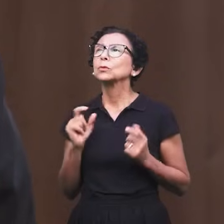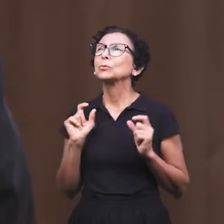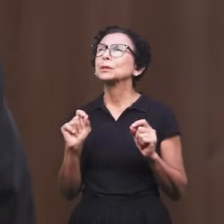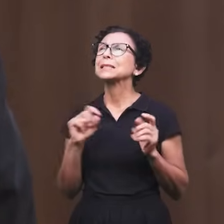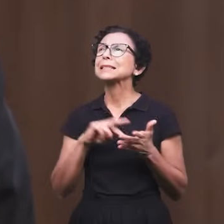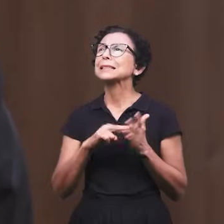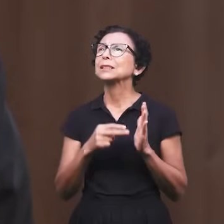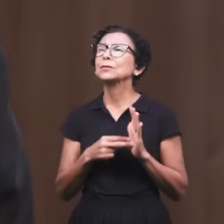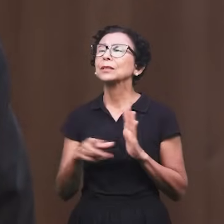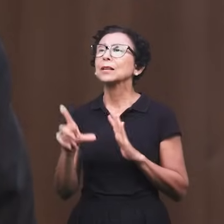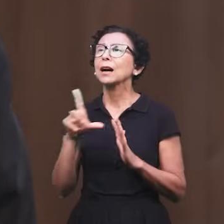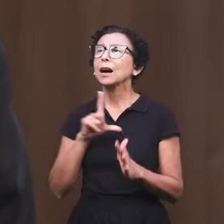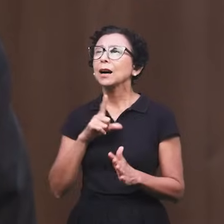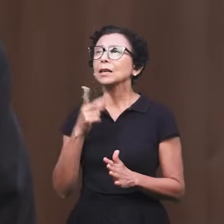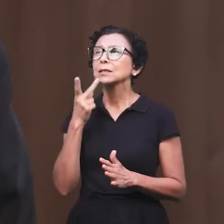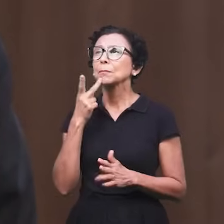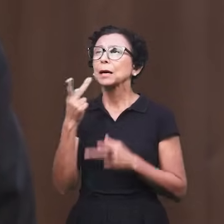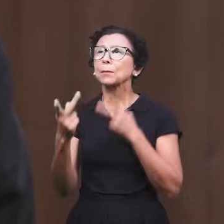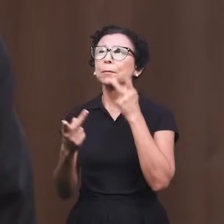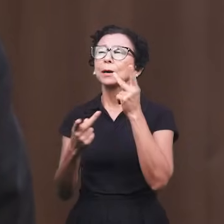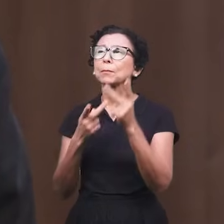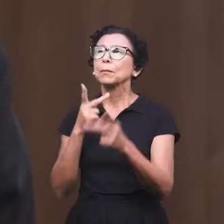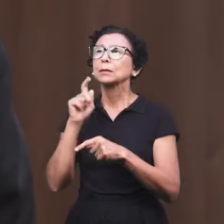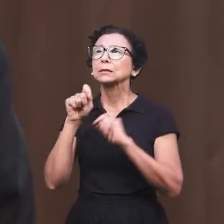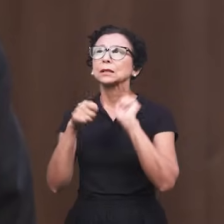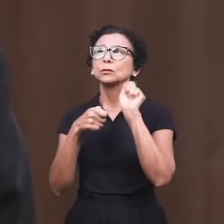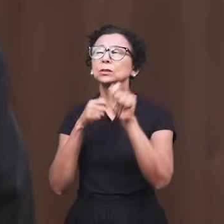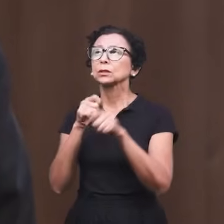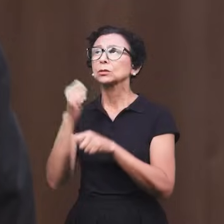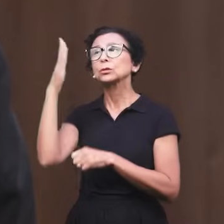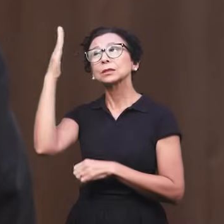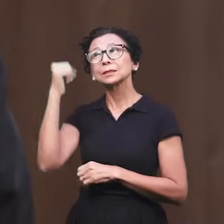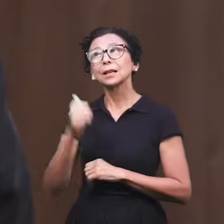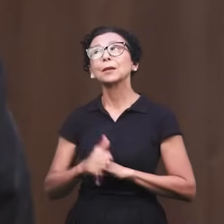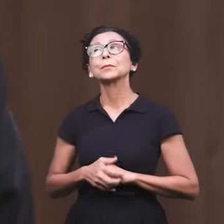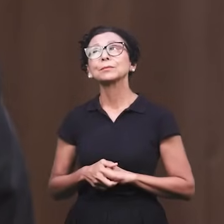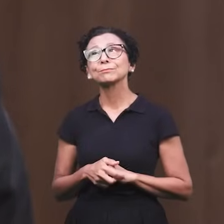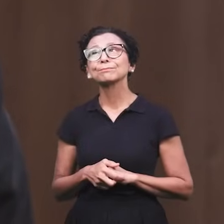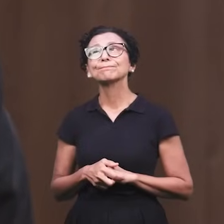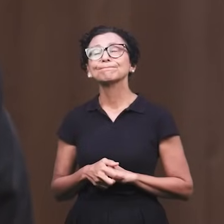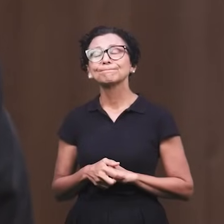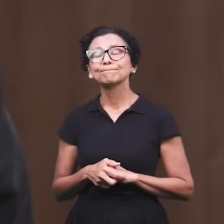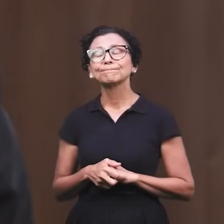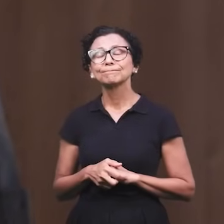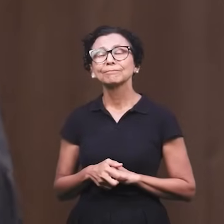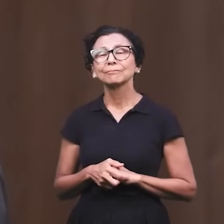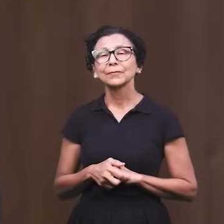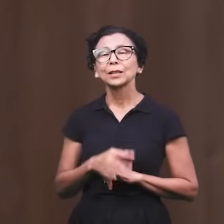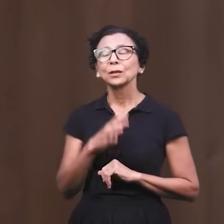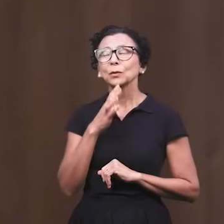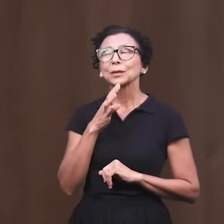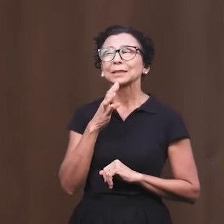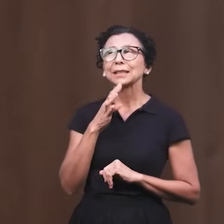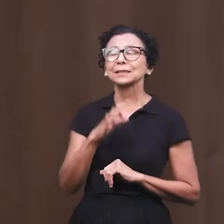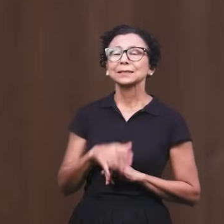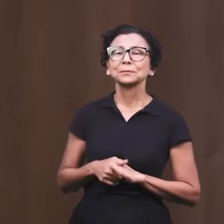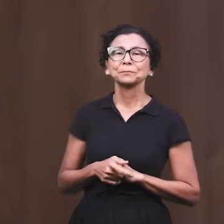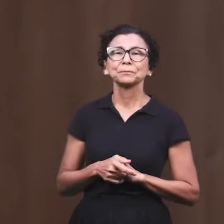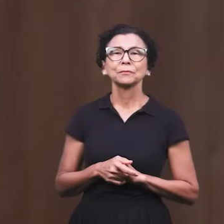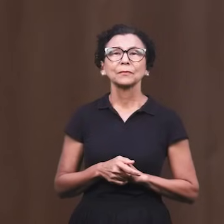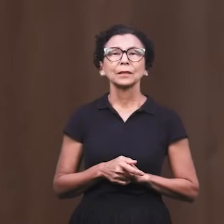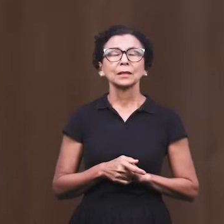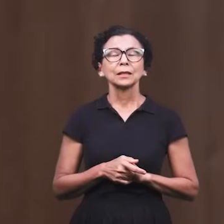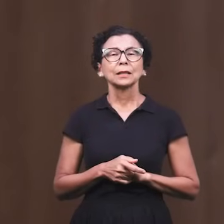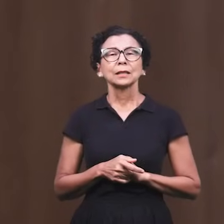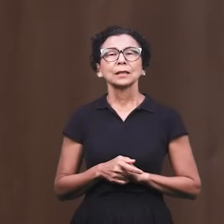palavra na minha boca, o Senhor já sabe o que eu vou falar, o que eu vou dizer. Mas ele fala, mas o que são os meus pensamentos? Aí mais tarde, no Salmo,